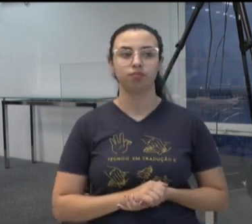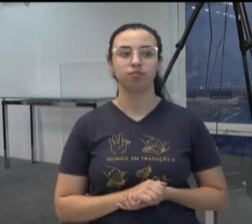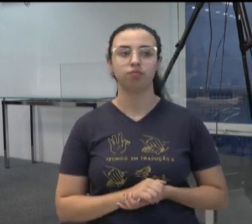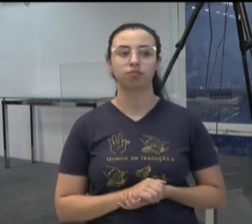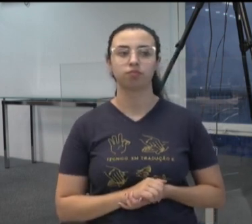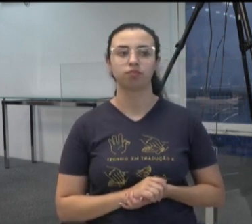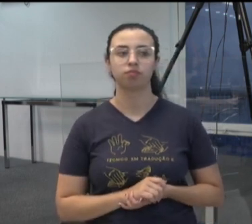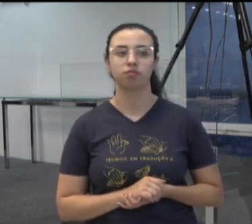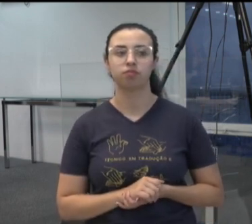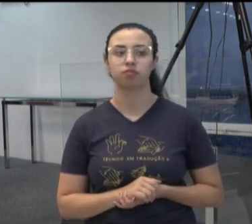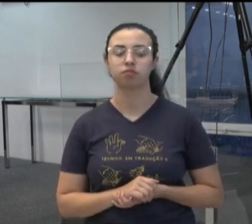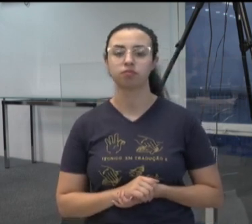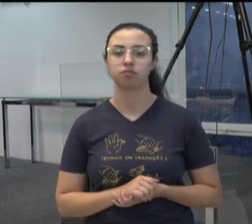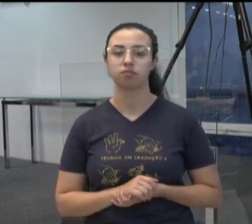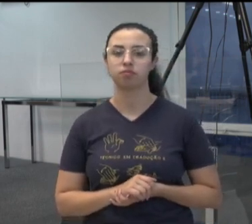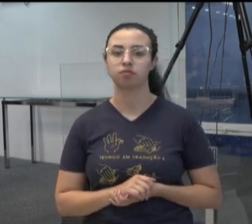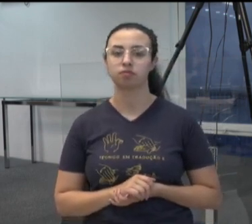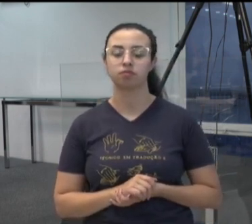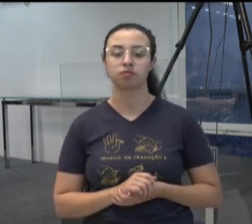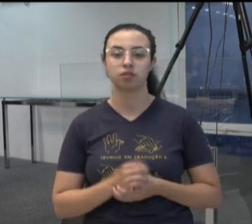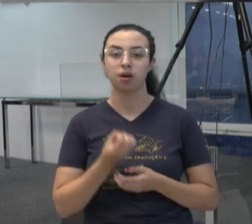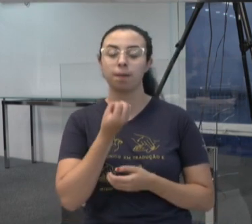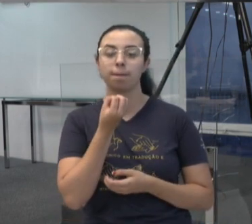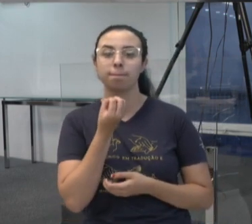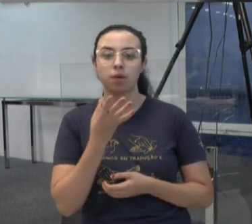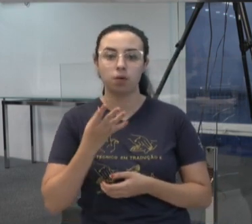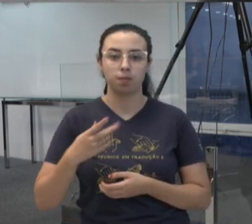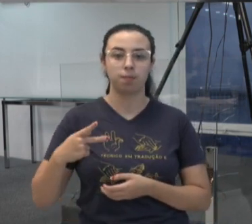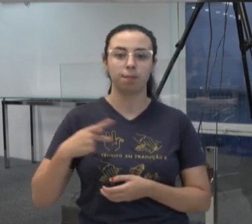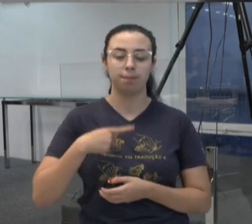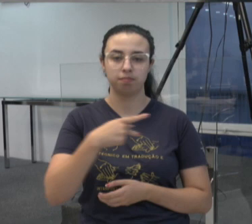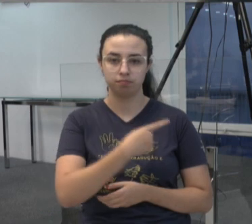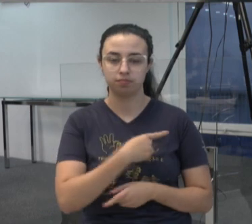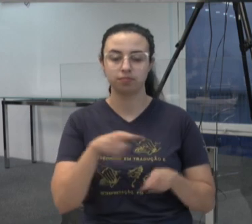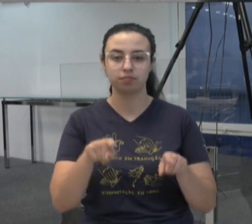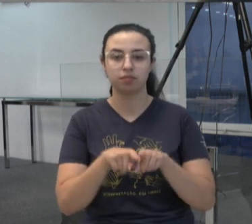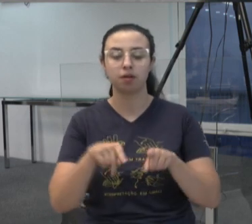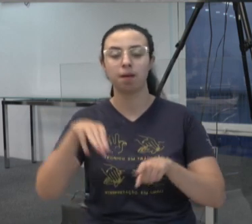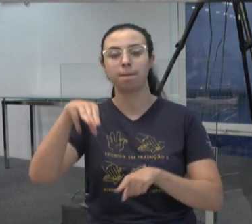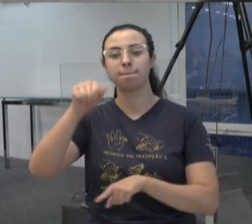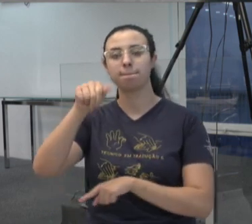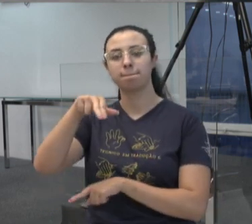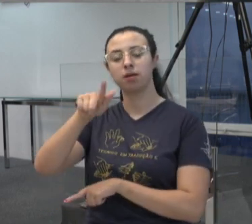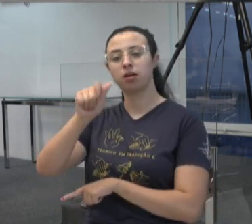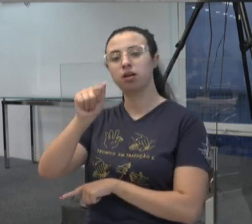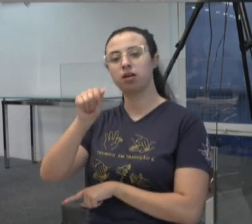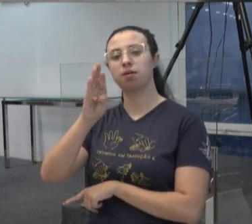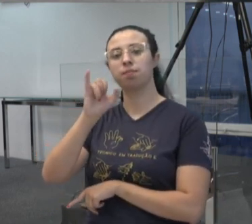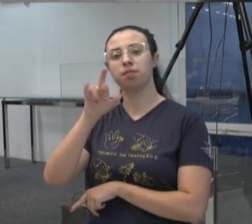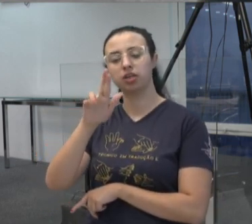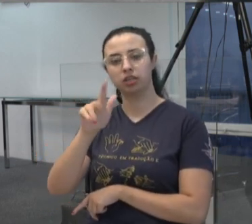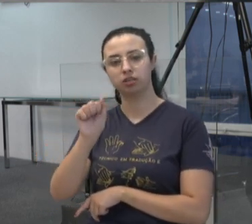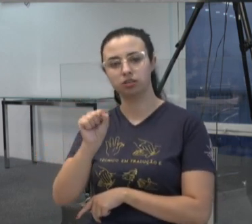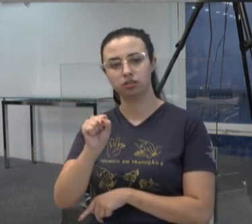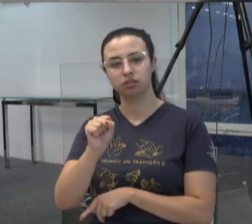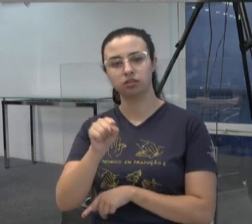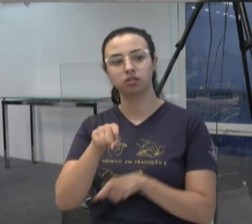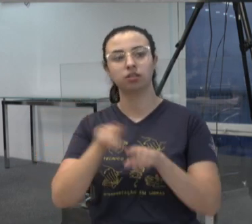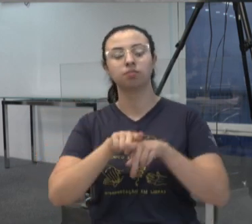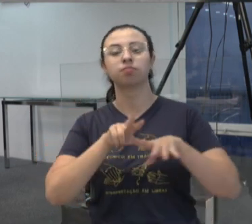A do Bom Pastor, a rotatória lá do Mangabeiras, que liga para o bairro Ponte Funda, as